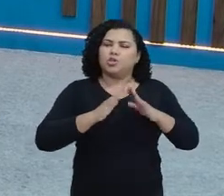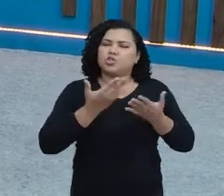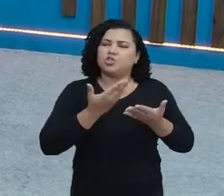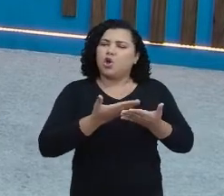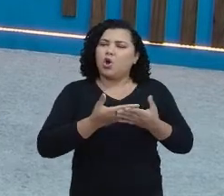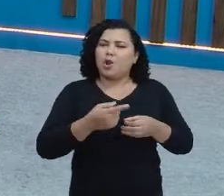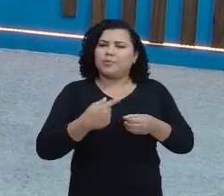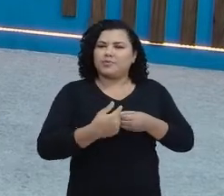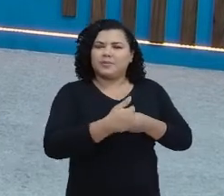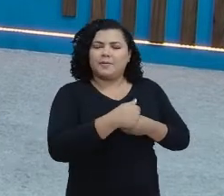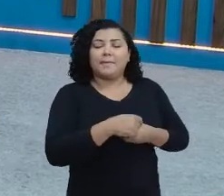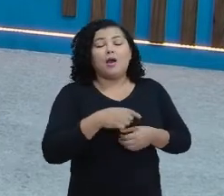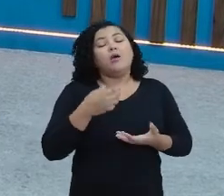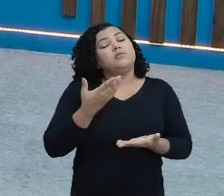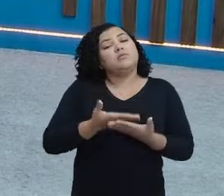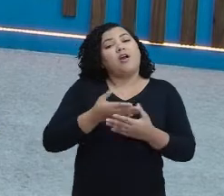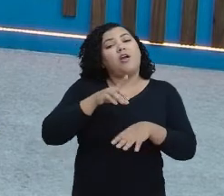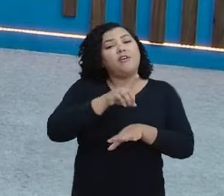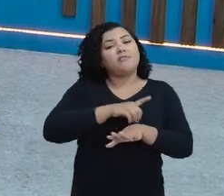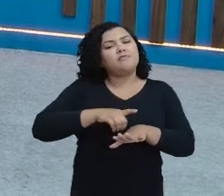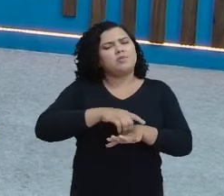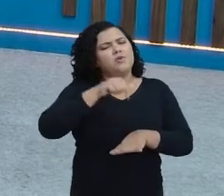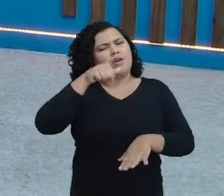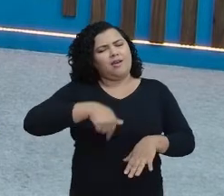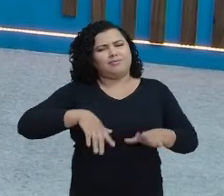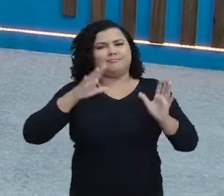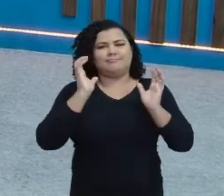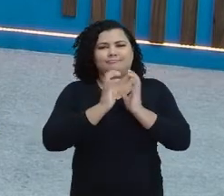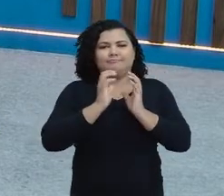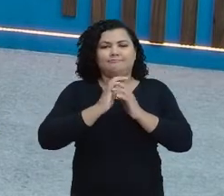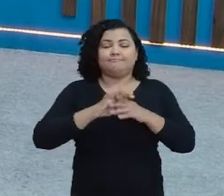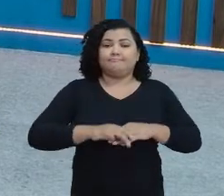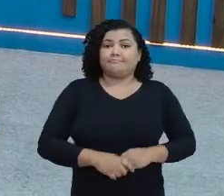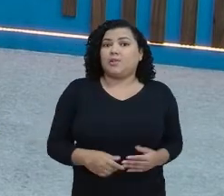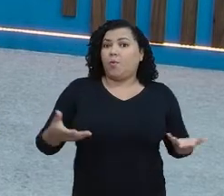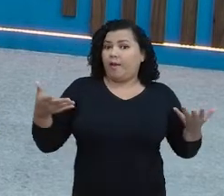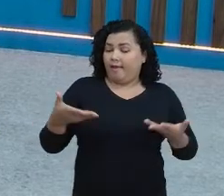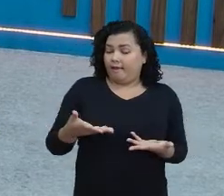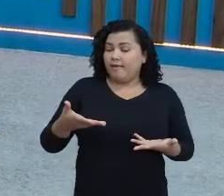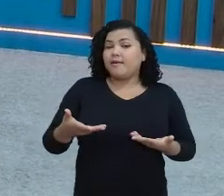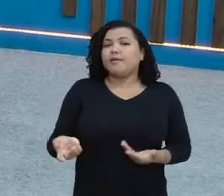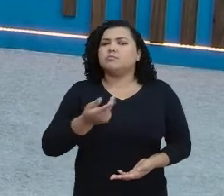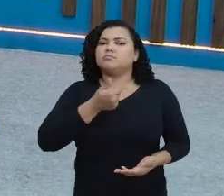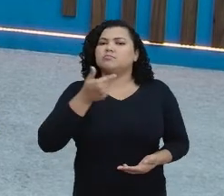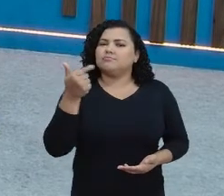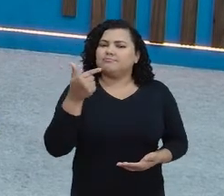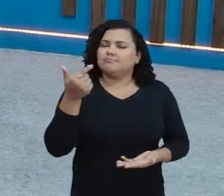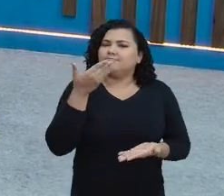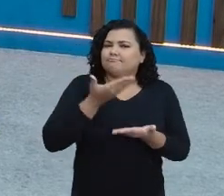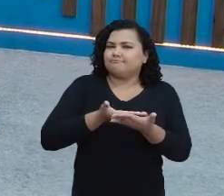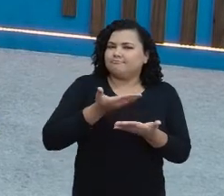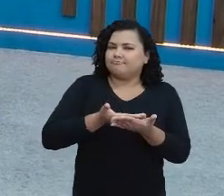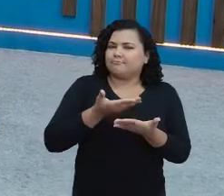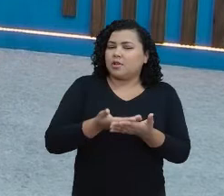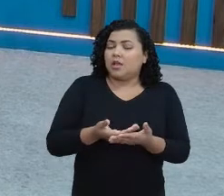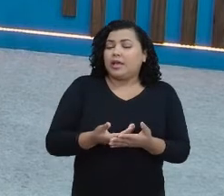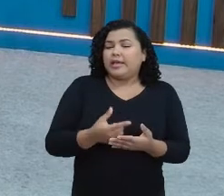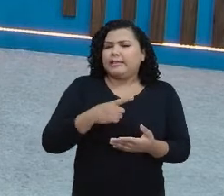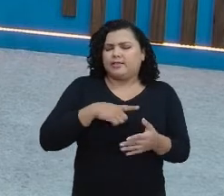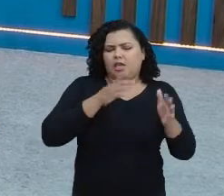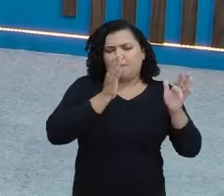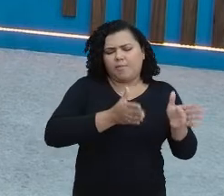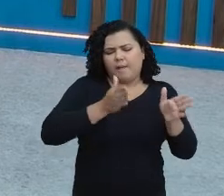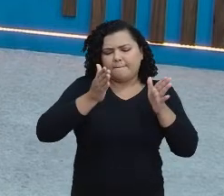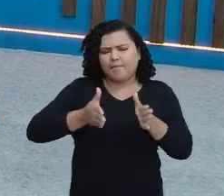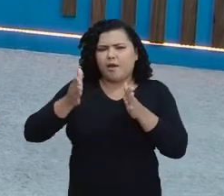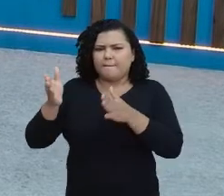Aulas Digitais do Recife. Lembrando que essa é a segunda aula de um bloco de 3 aulas para o 9º ano, onde a gente vai dar continuidade ao que a